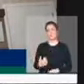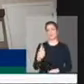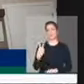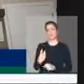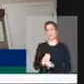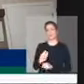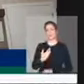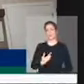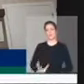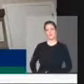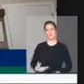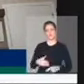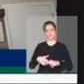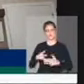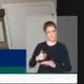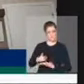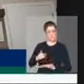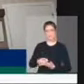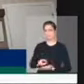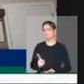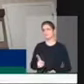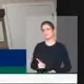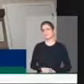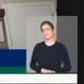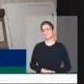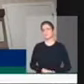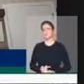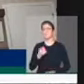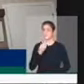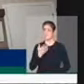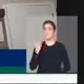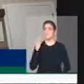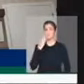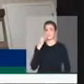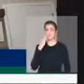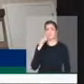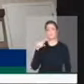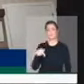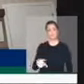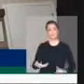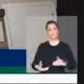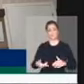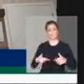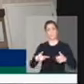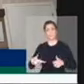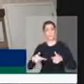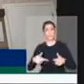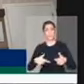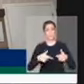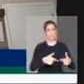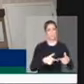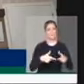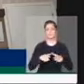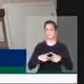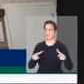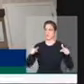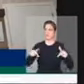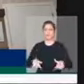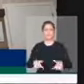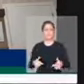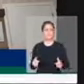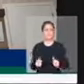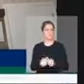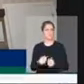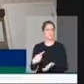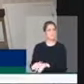porque é bom dese presidente que todas as medidas que este congresso adotou o maioria e